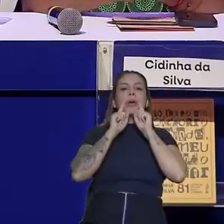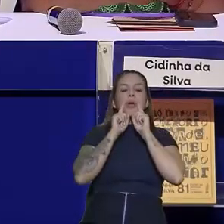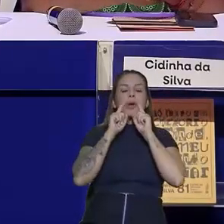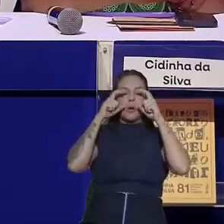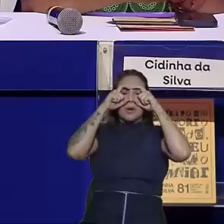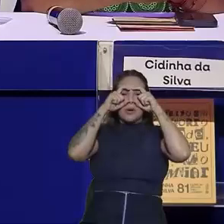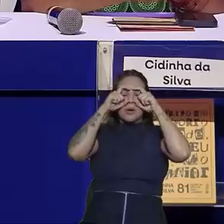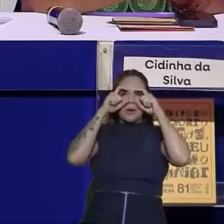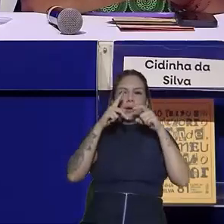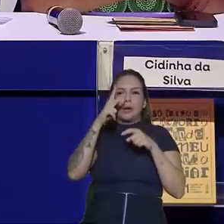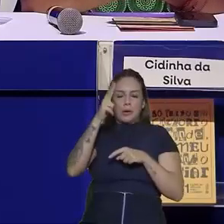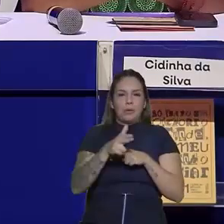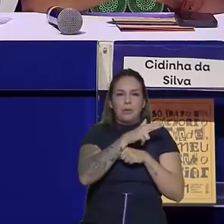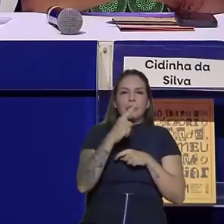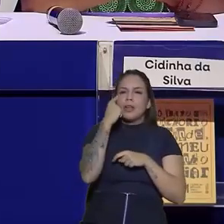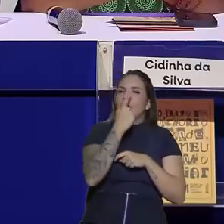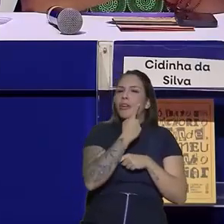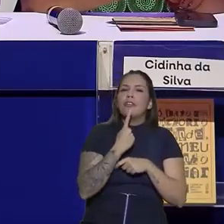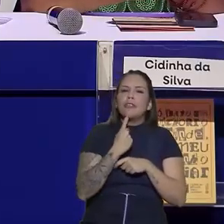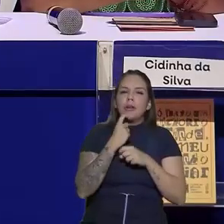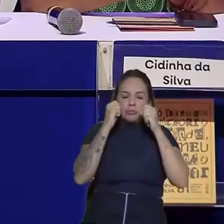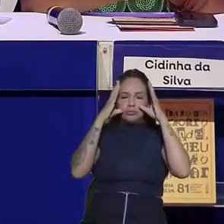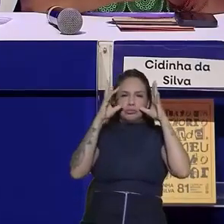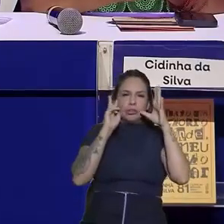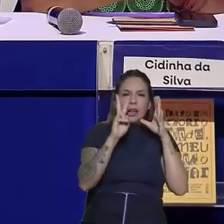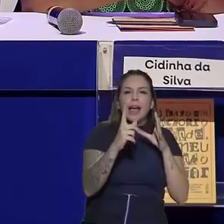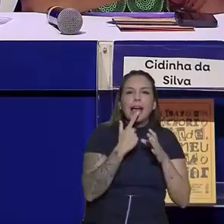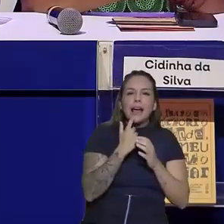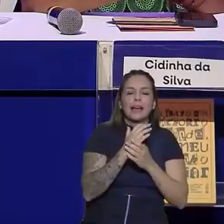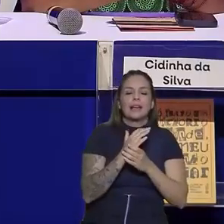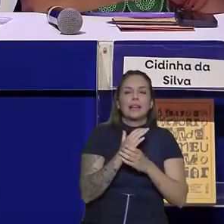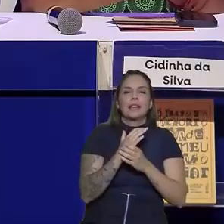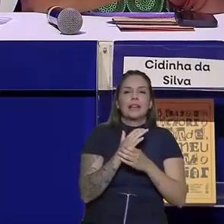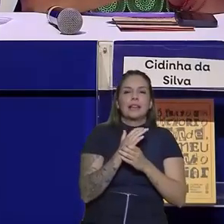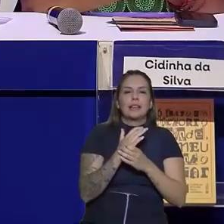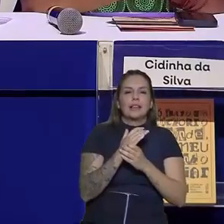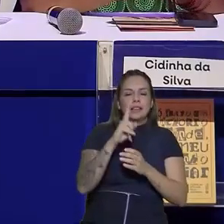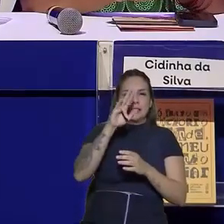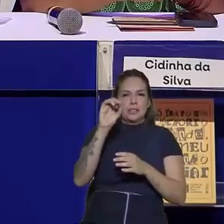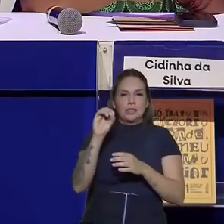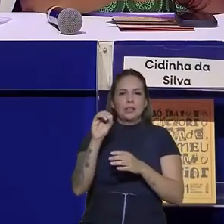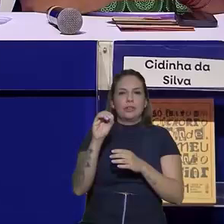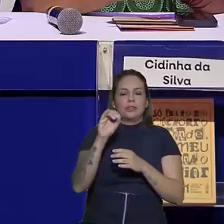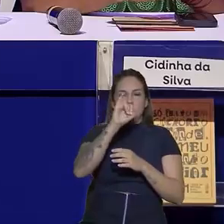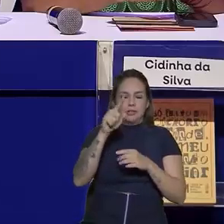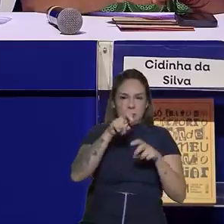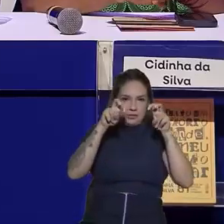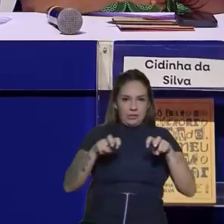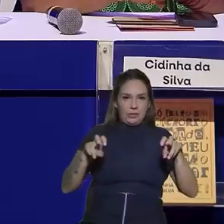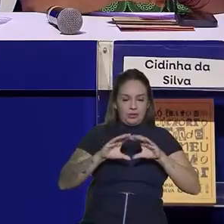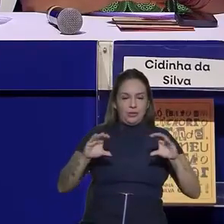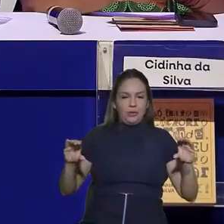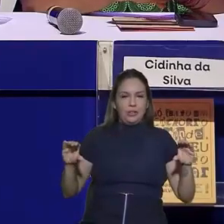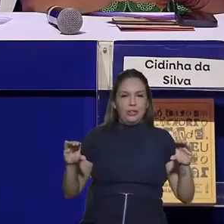óculos quadrados, o padre com os olhos vermelhos estourados, mirando a água na cara de Aninha, Zinho, Uli e Josiane sentados no